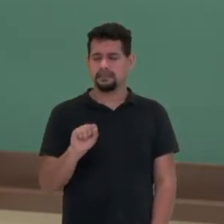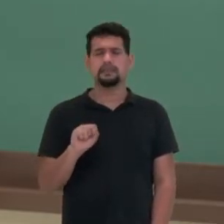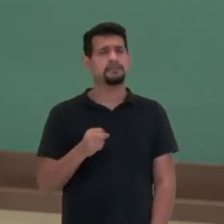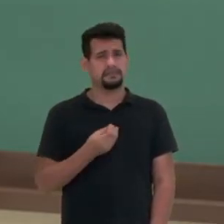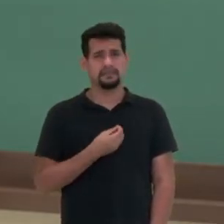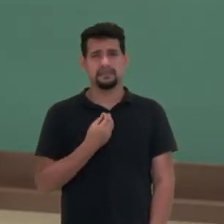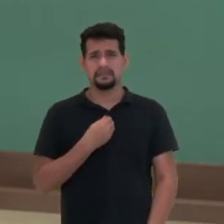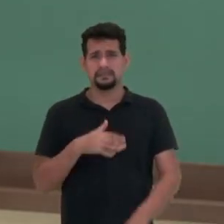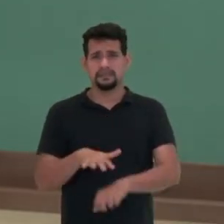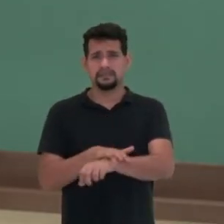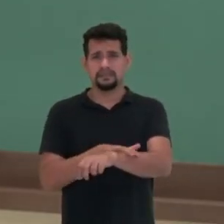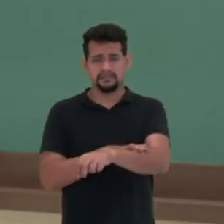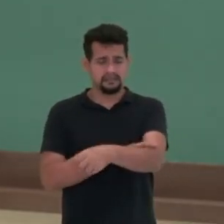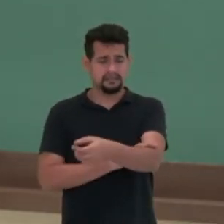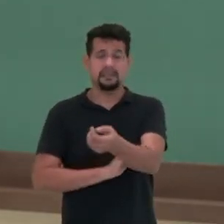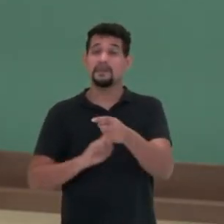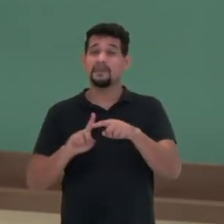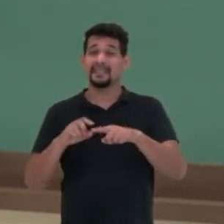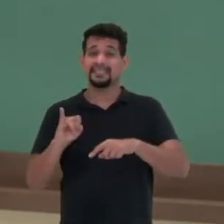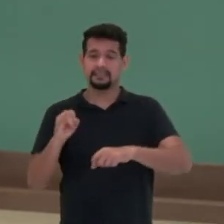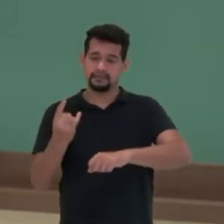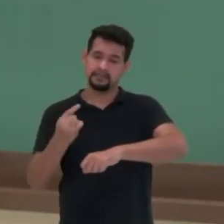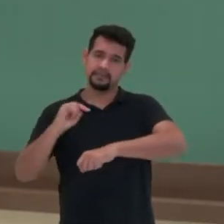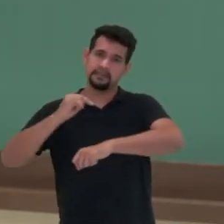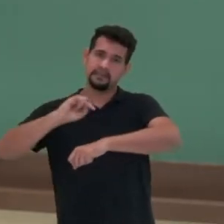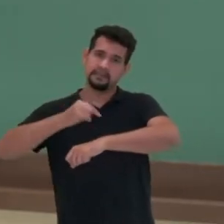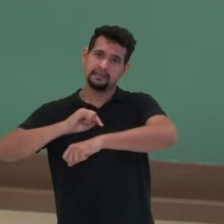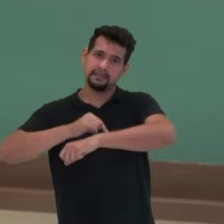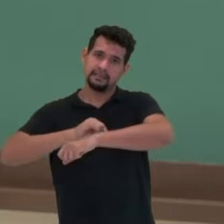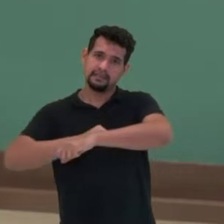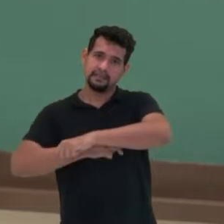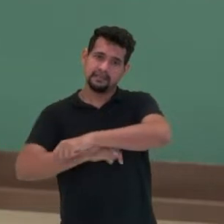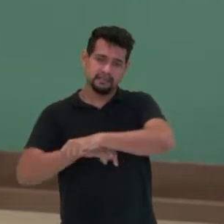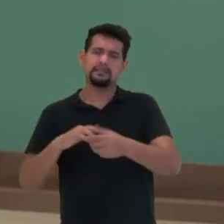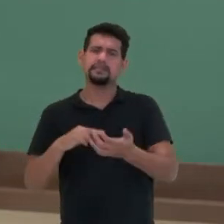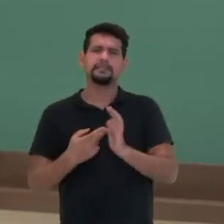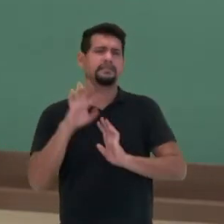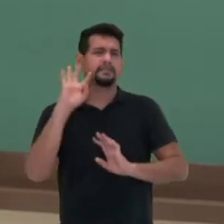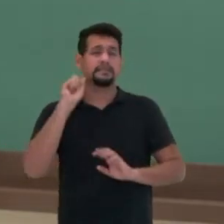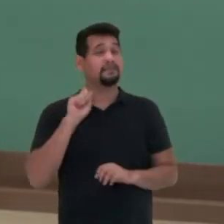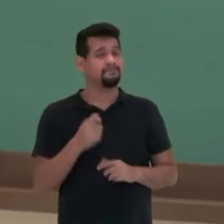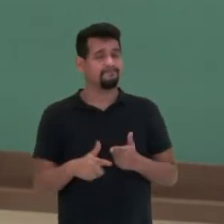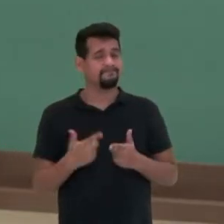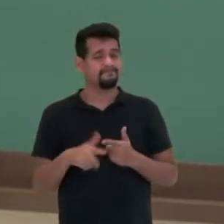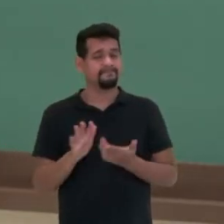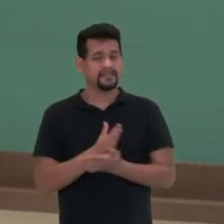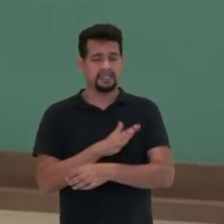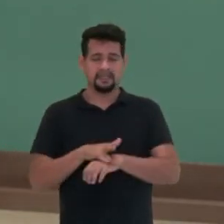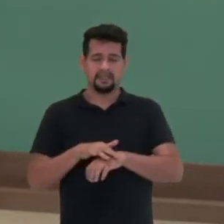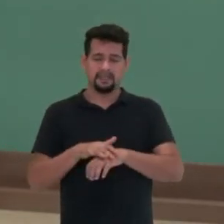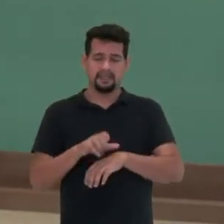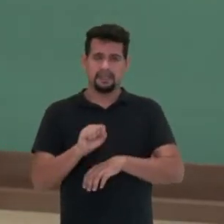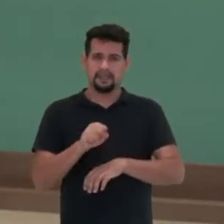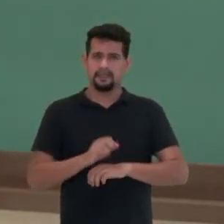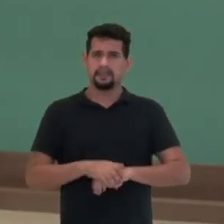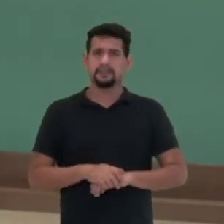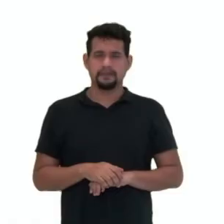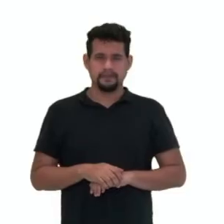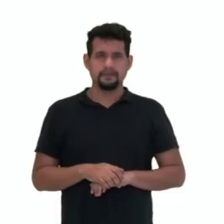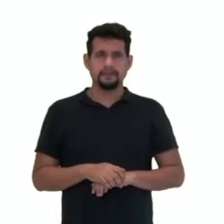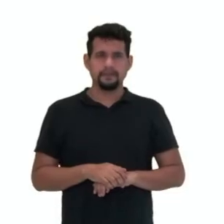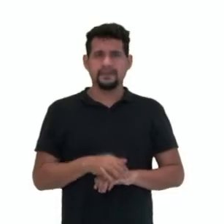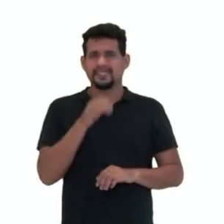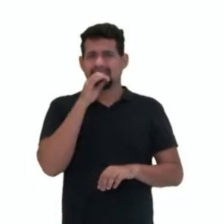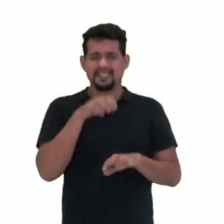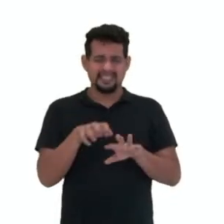nossa pele, mas também, se eles entrarem, né, atingir a camada mais profunda, podem causar algumas doenças, né? Então,